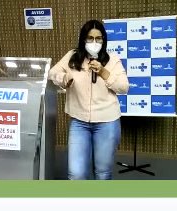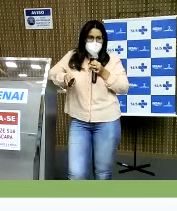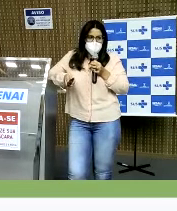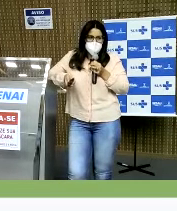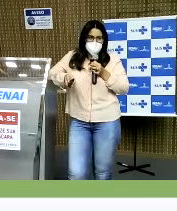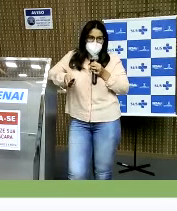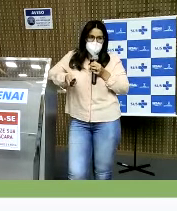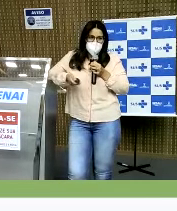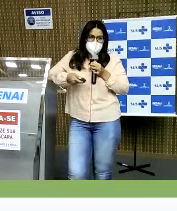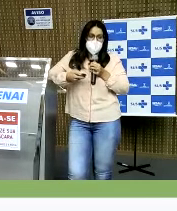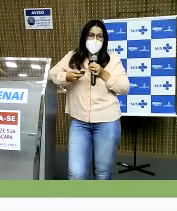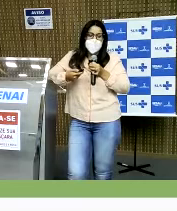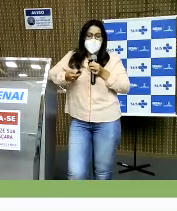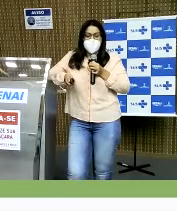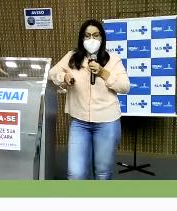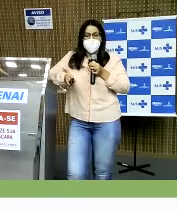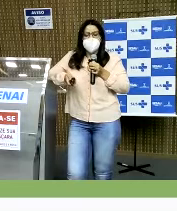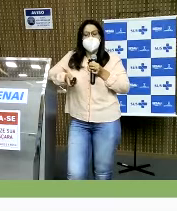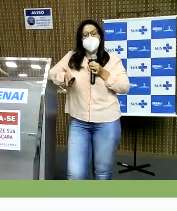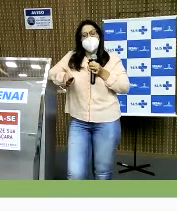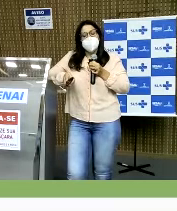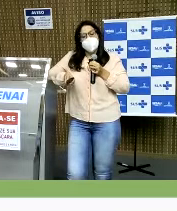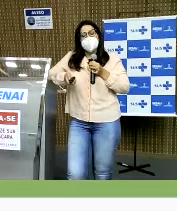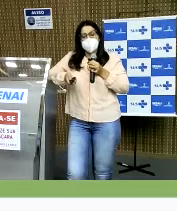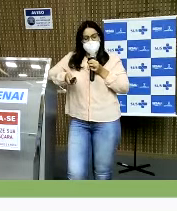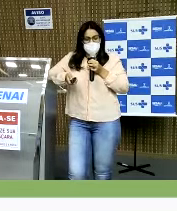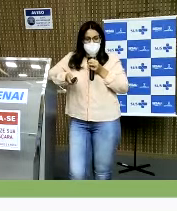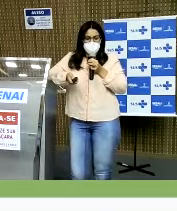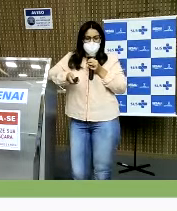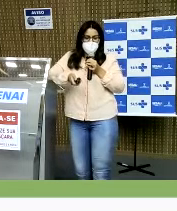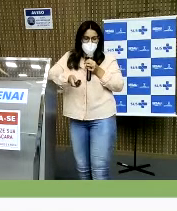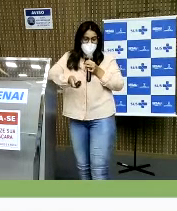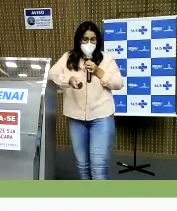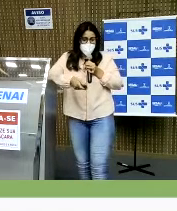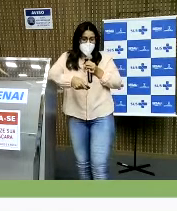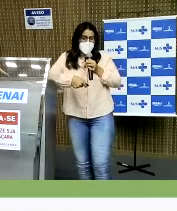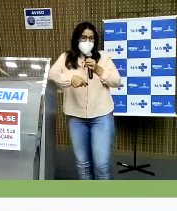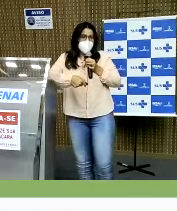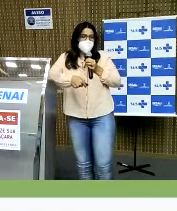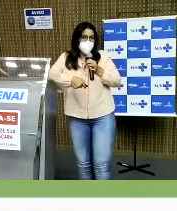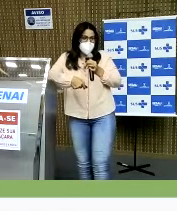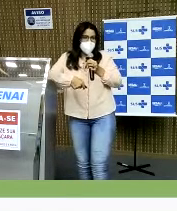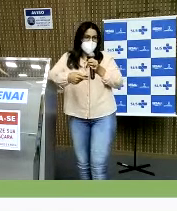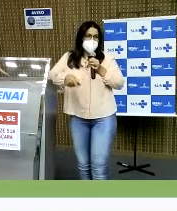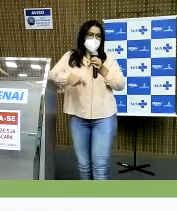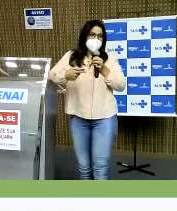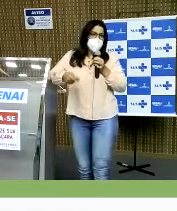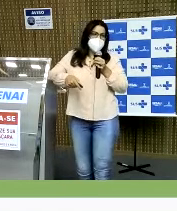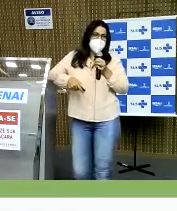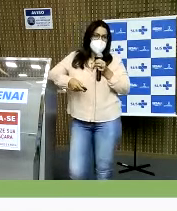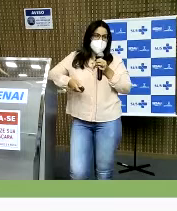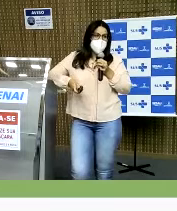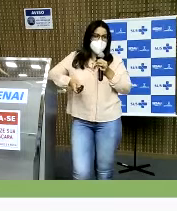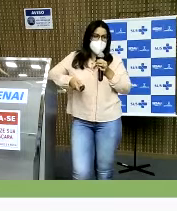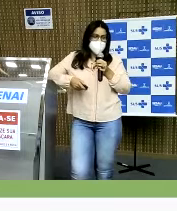já executamos as ações obrigatórias. E aí estamos com duas ações ainda previstas para encerrar o ano. Agora, no final de novembro, já que as